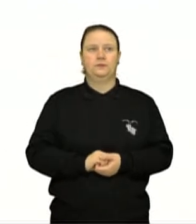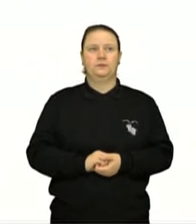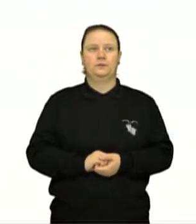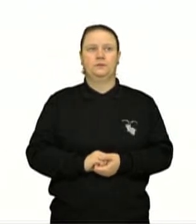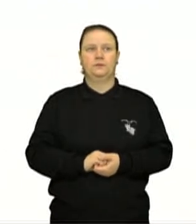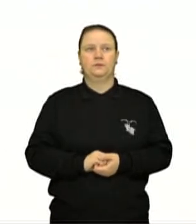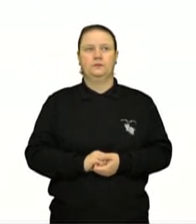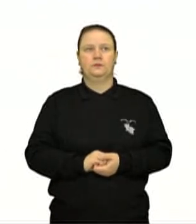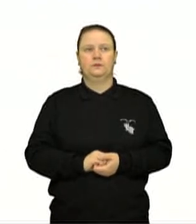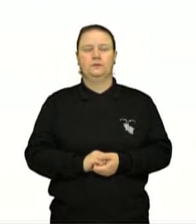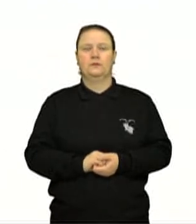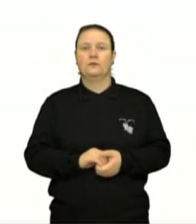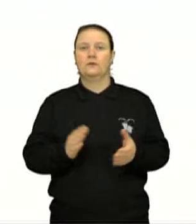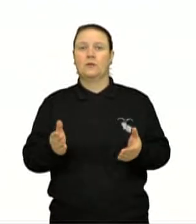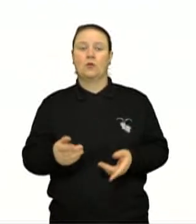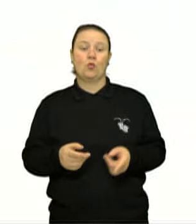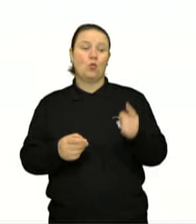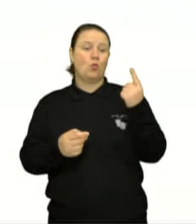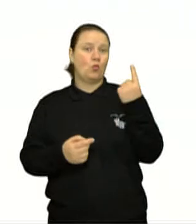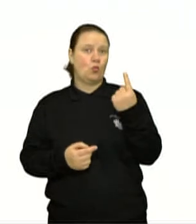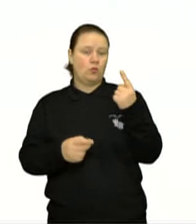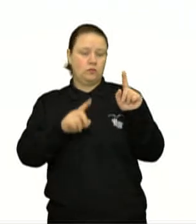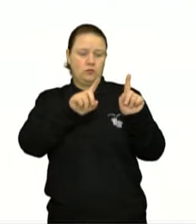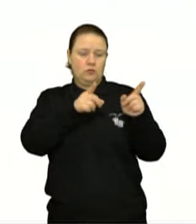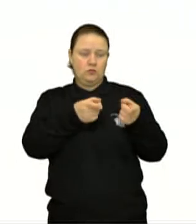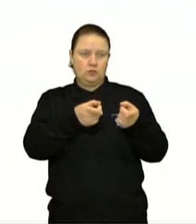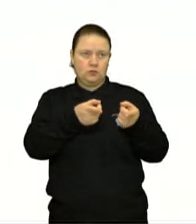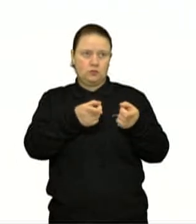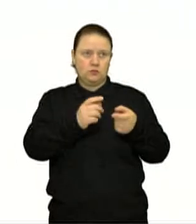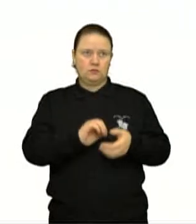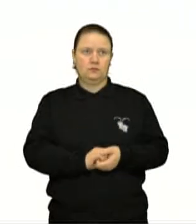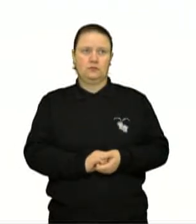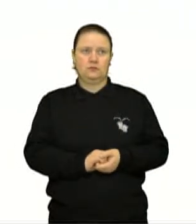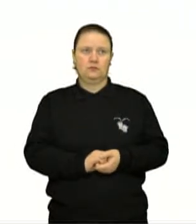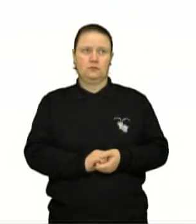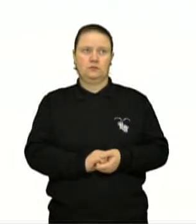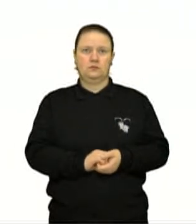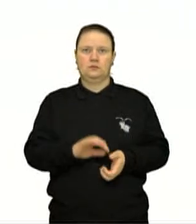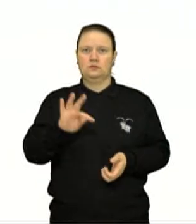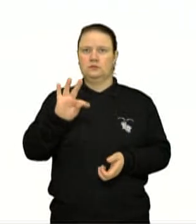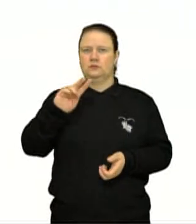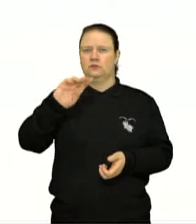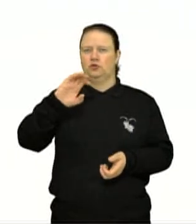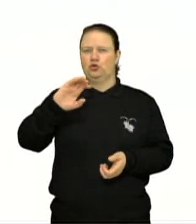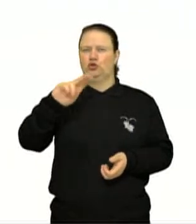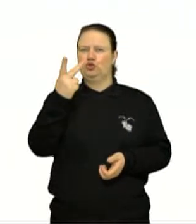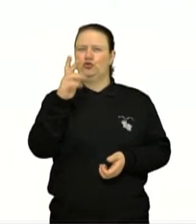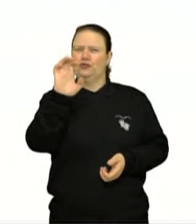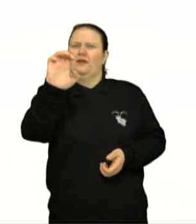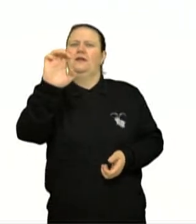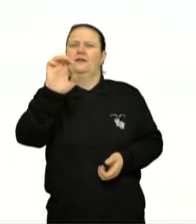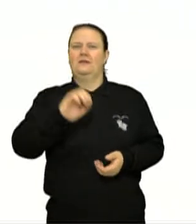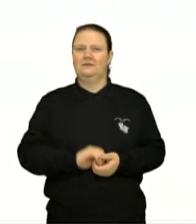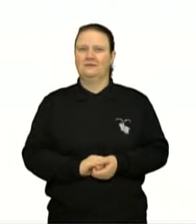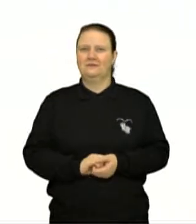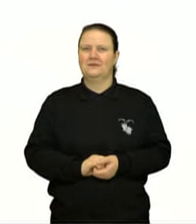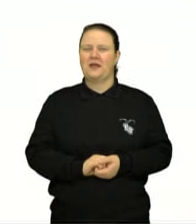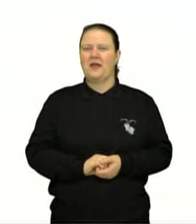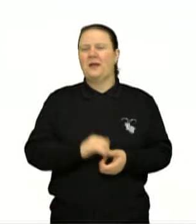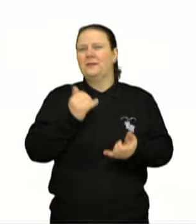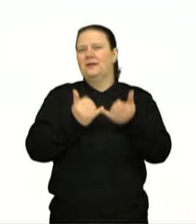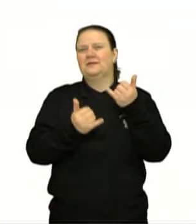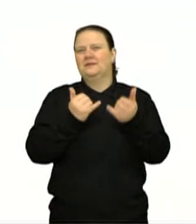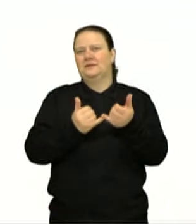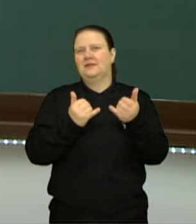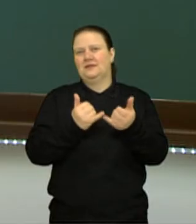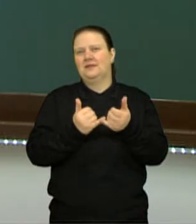llamar ou pedir atenção a alguém. Che. Che. Nós conhecemos o che, né? Dos argentinos também tem